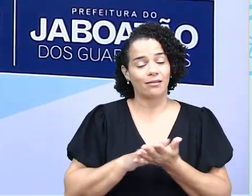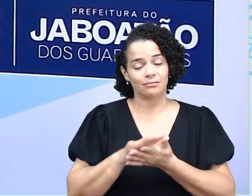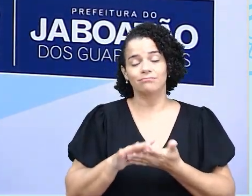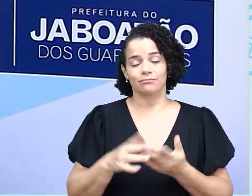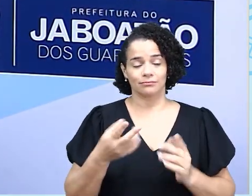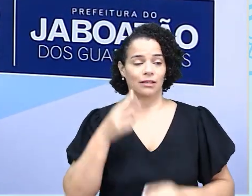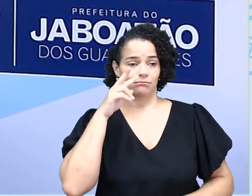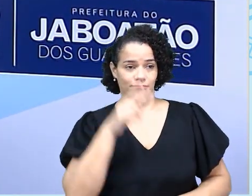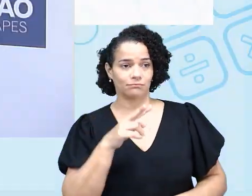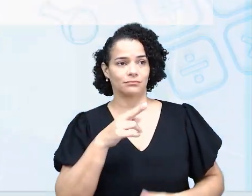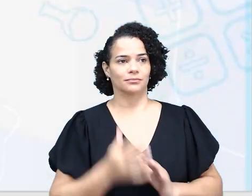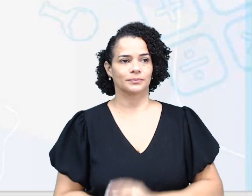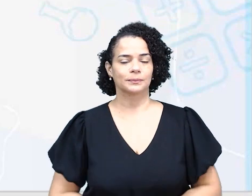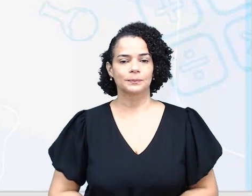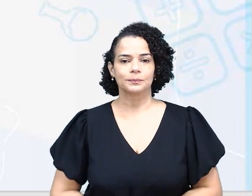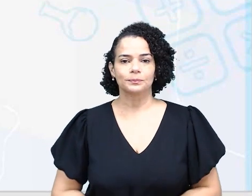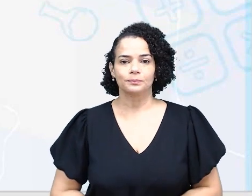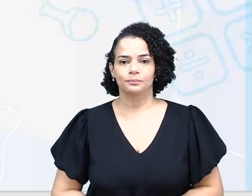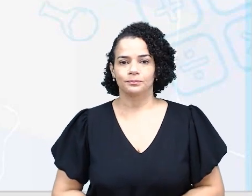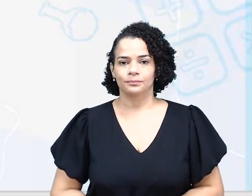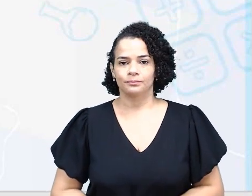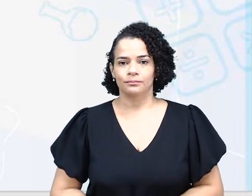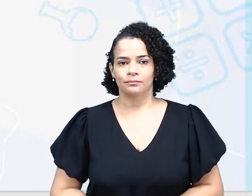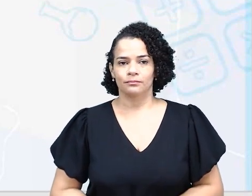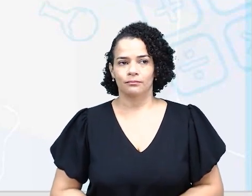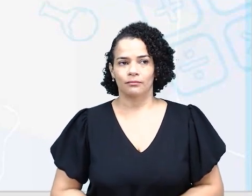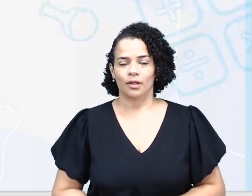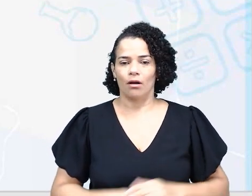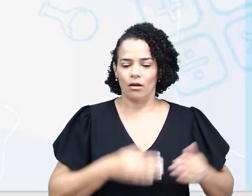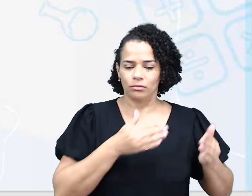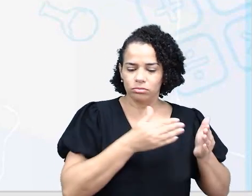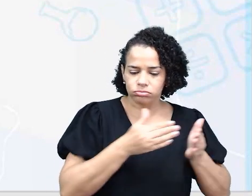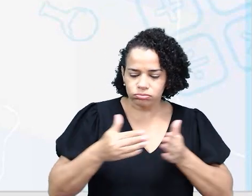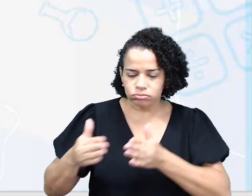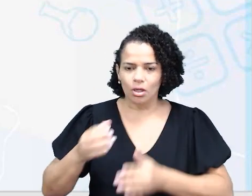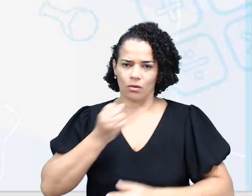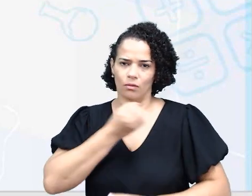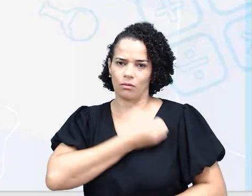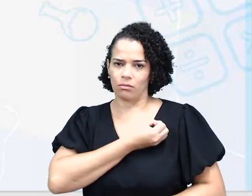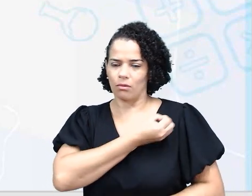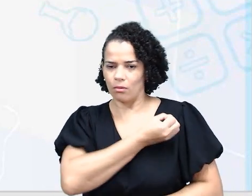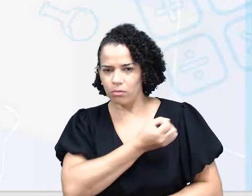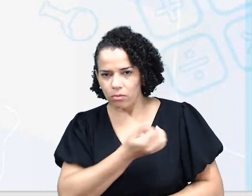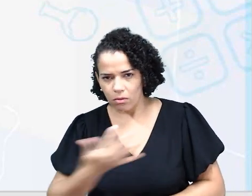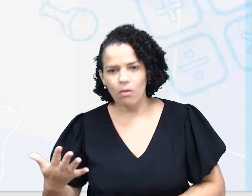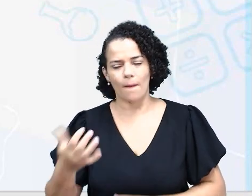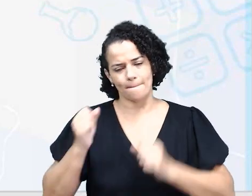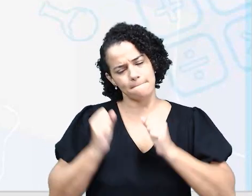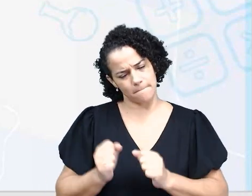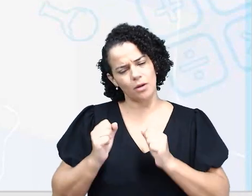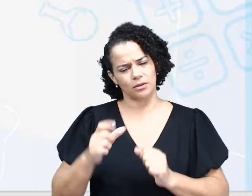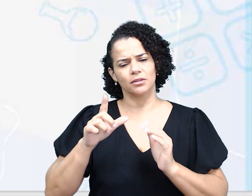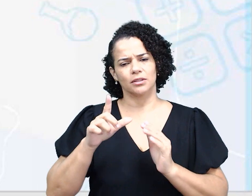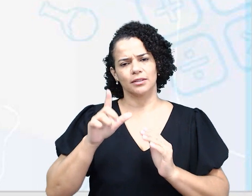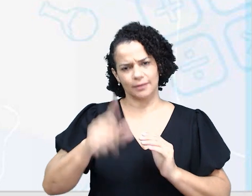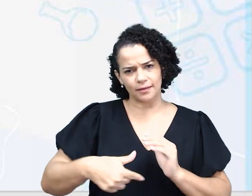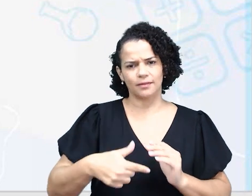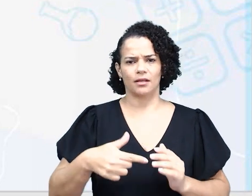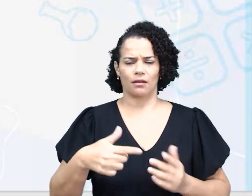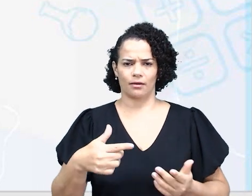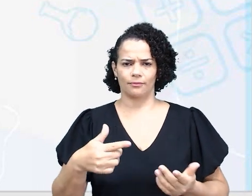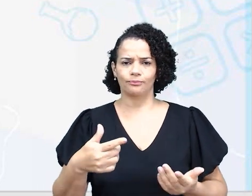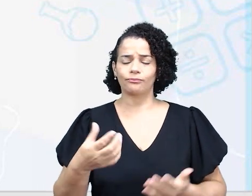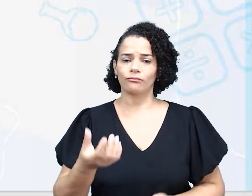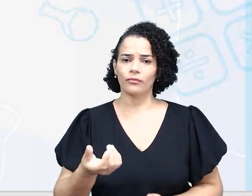uma olhadinha aqui no quadro agora comigo. As sequências podem ser formadas por diferentes elementos, não só números, tá? Podem ser figuras,